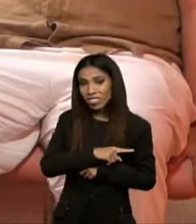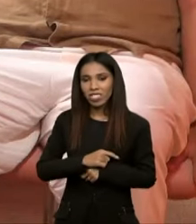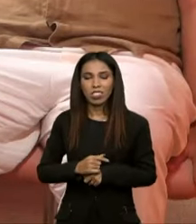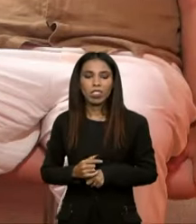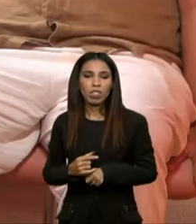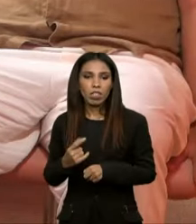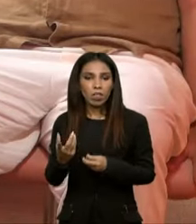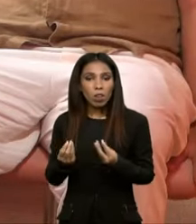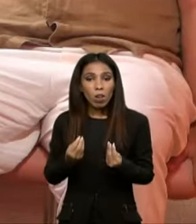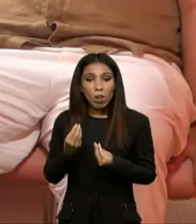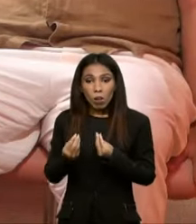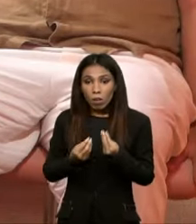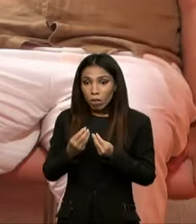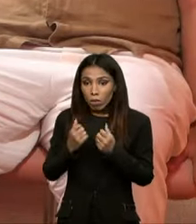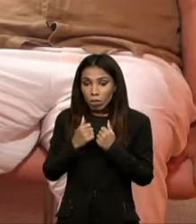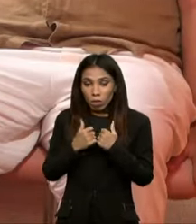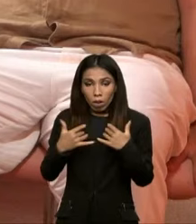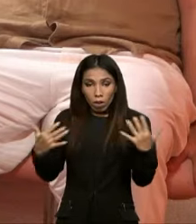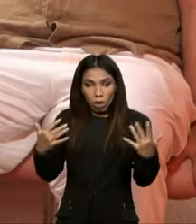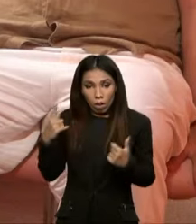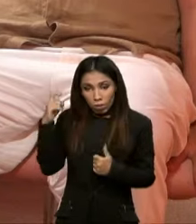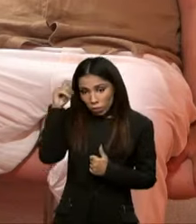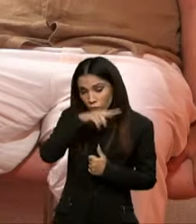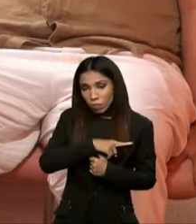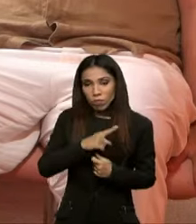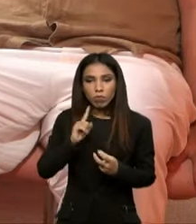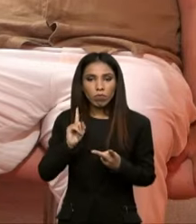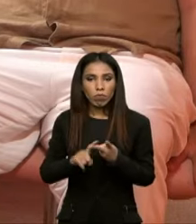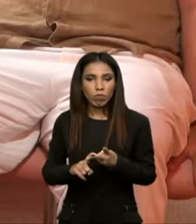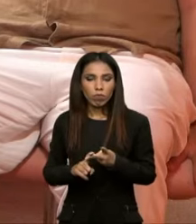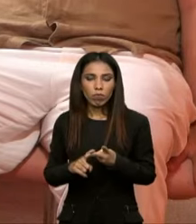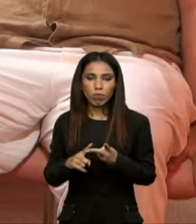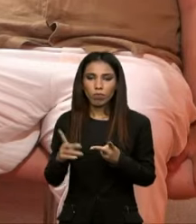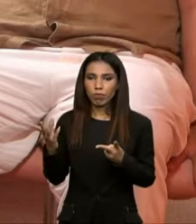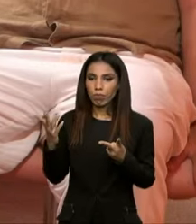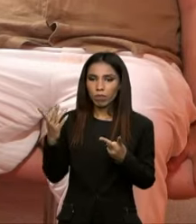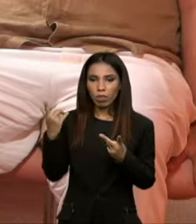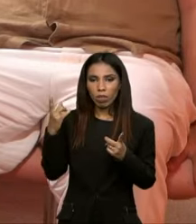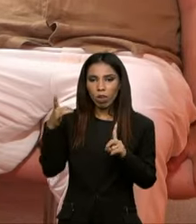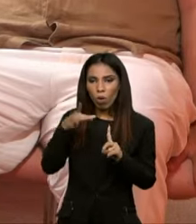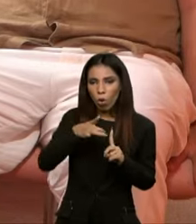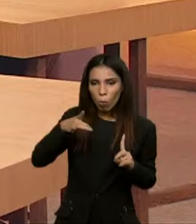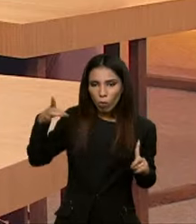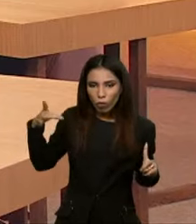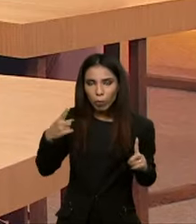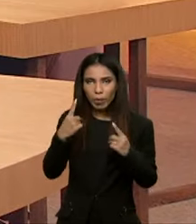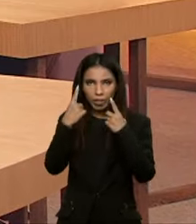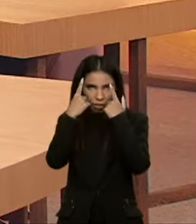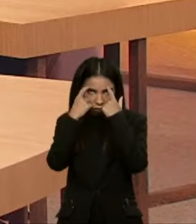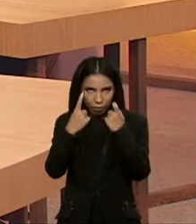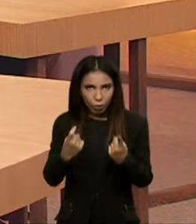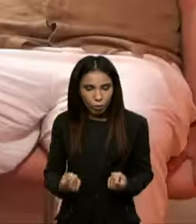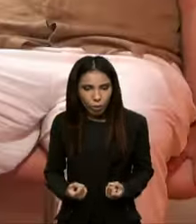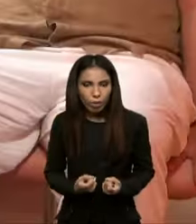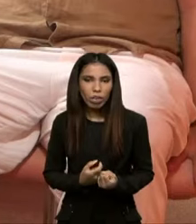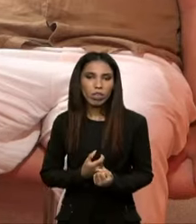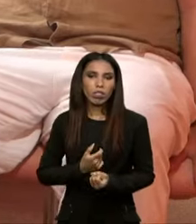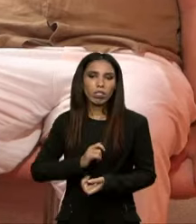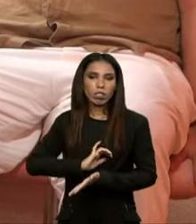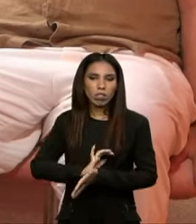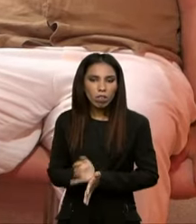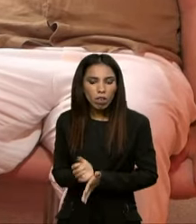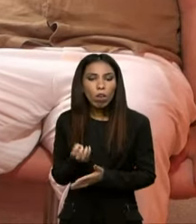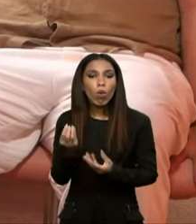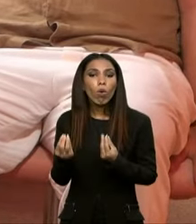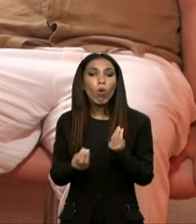difícil, que eu digo assim, para o grande público, não é uma coisa. Você lida com intolerância, você lida com homofobia, com violência. Então, é uma coisa assim, até que ponto que você